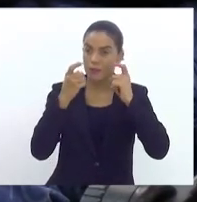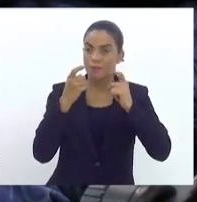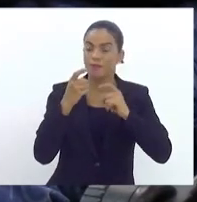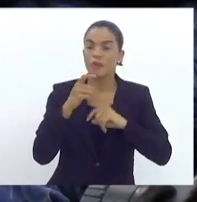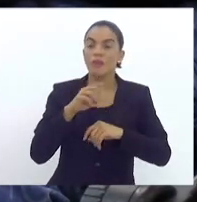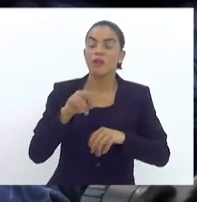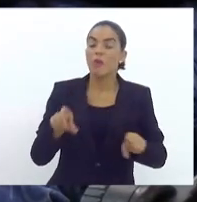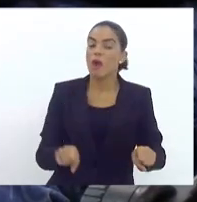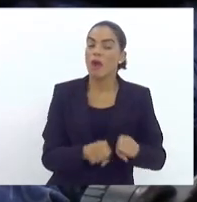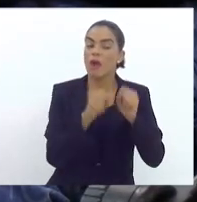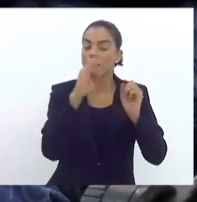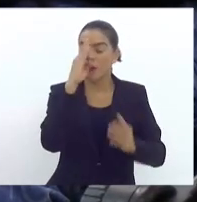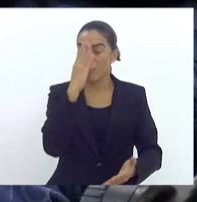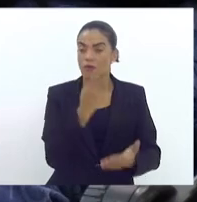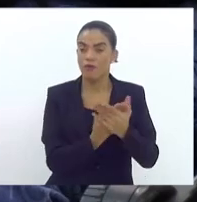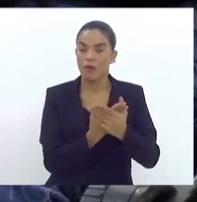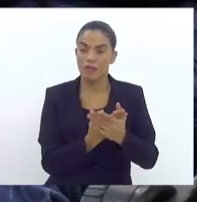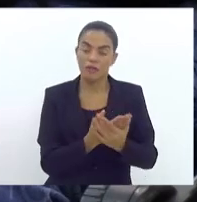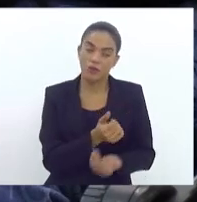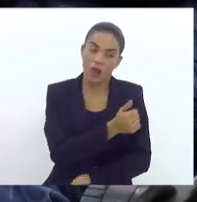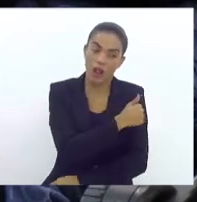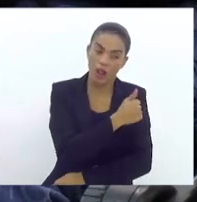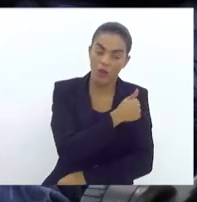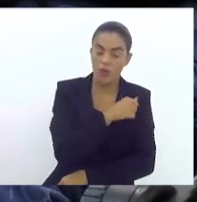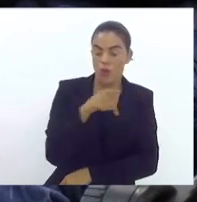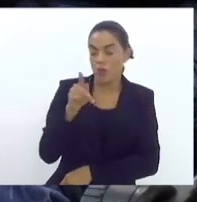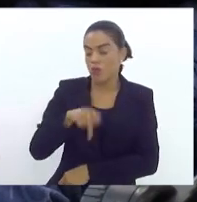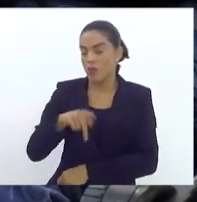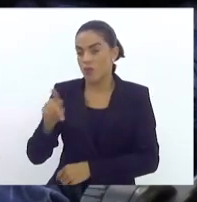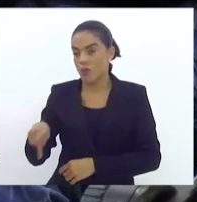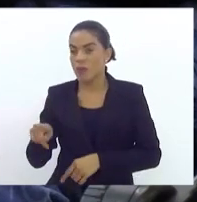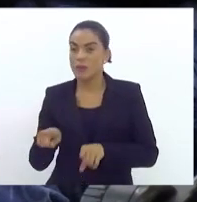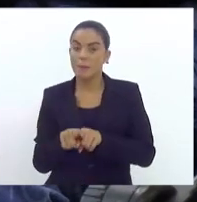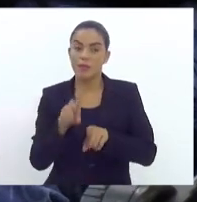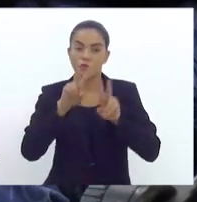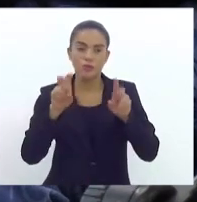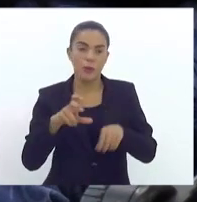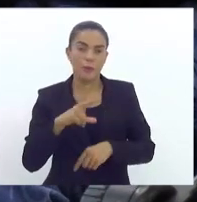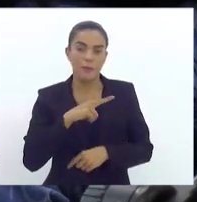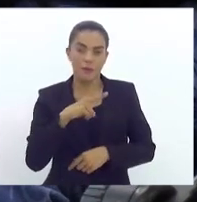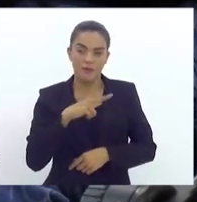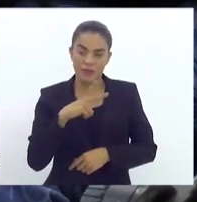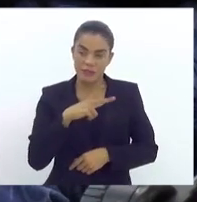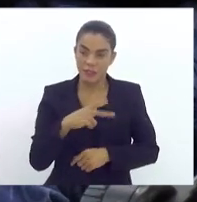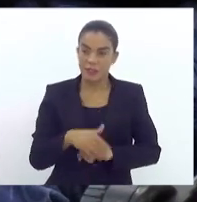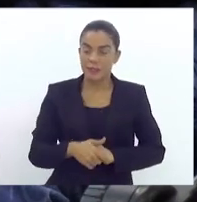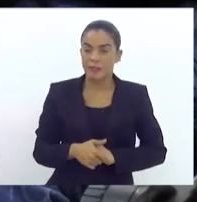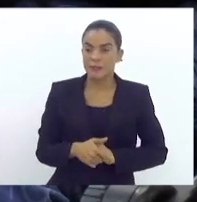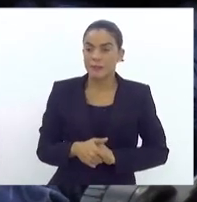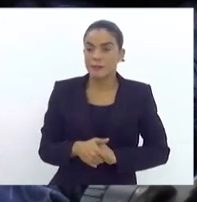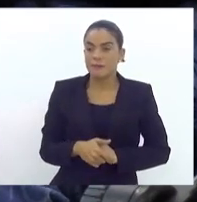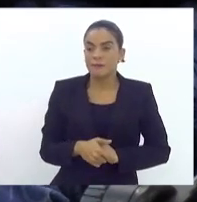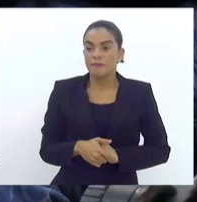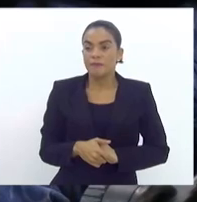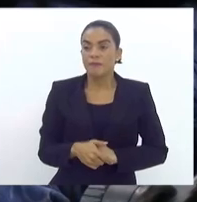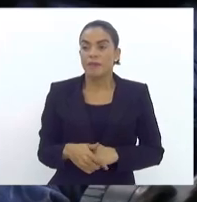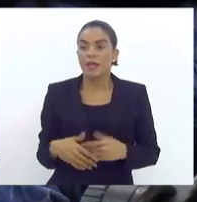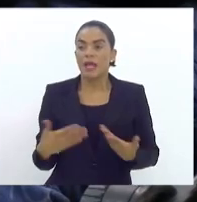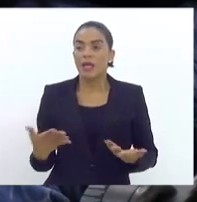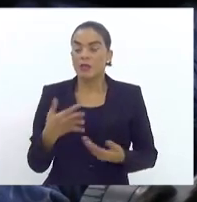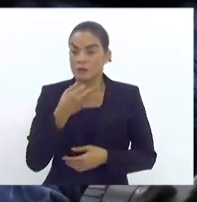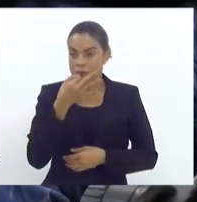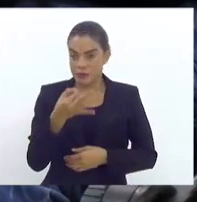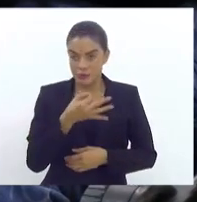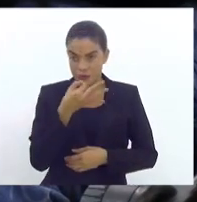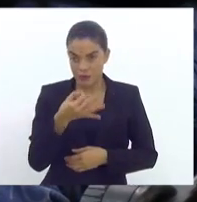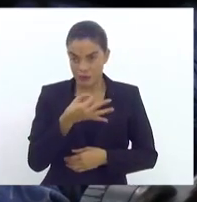não quebrar a confiança do aluno com o seu professor e que chama privacidade também né questão da privacidade E aí fica uma sugestão